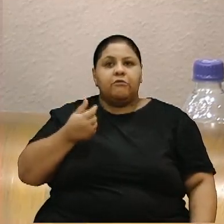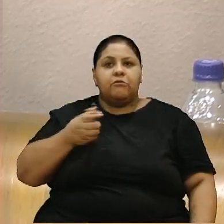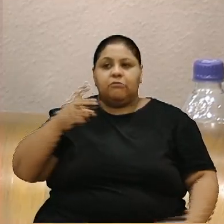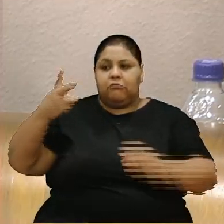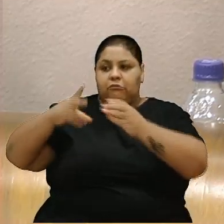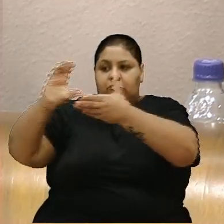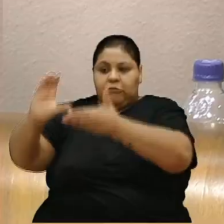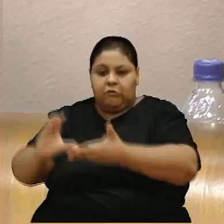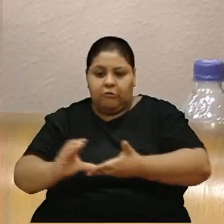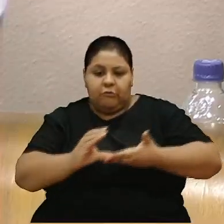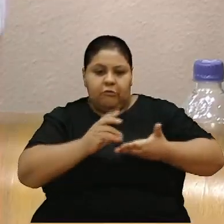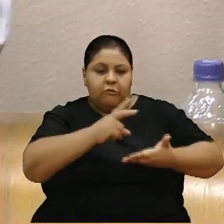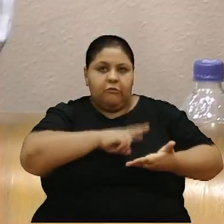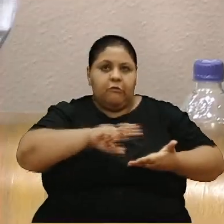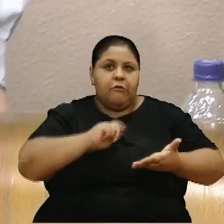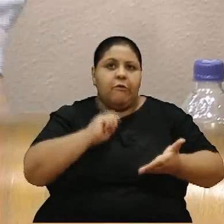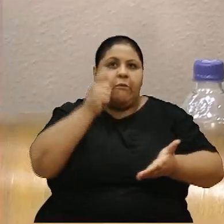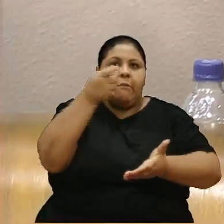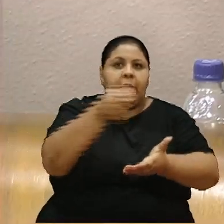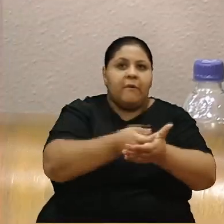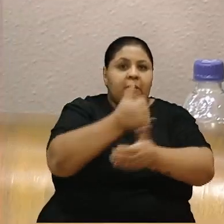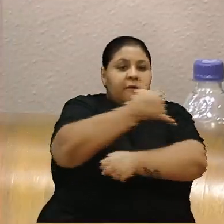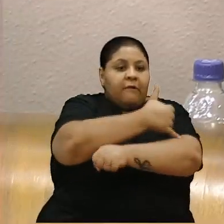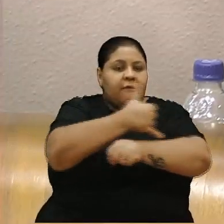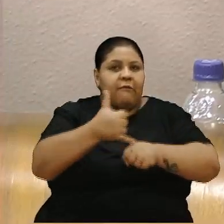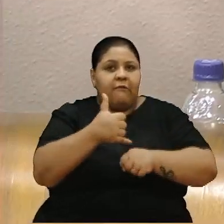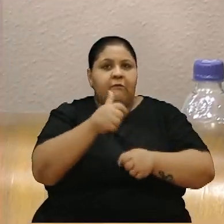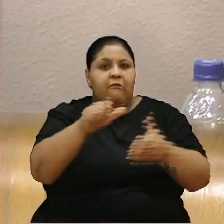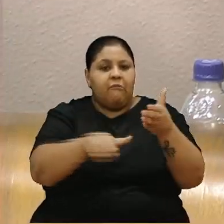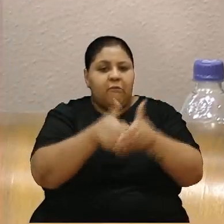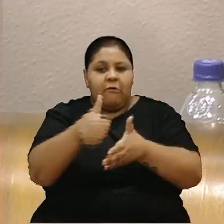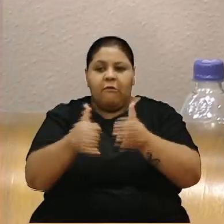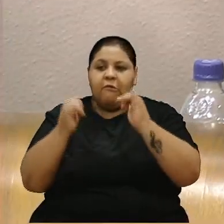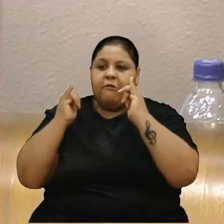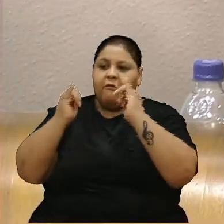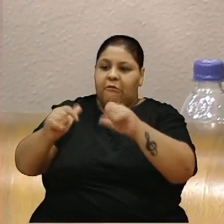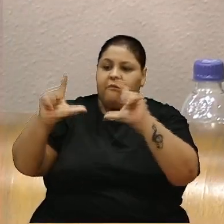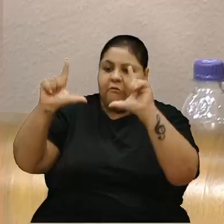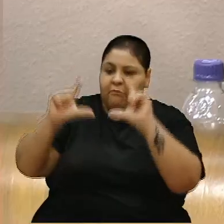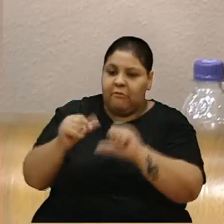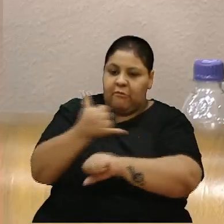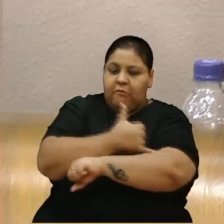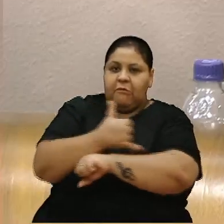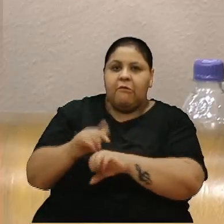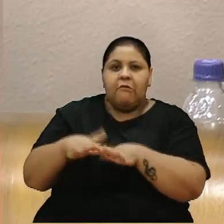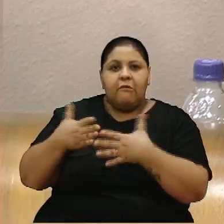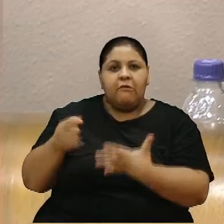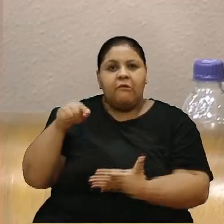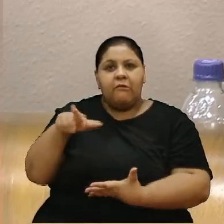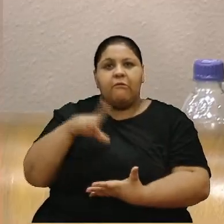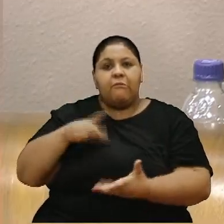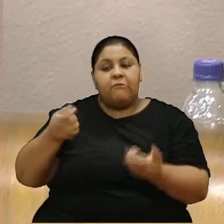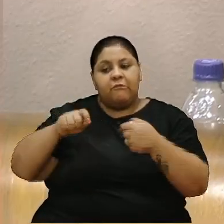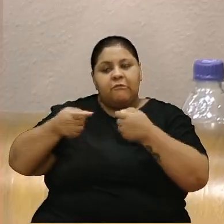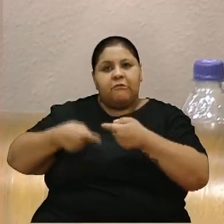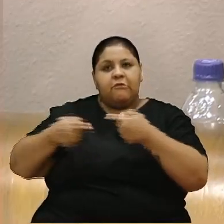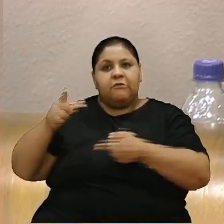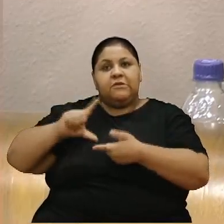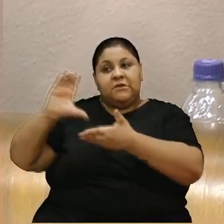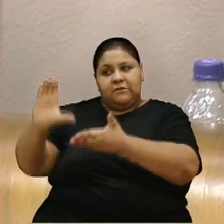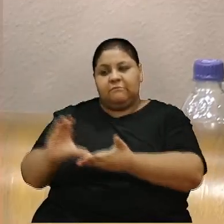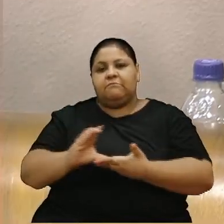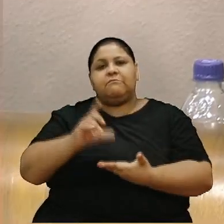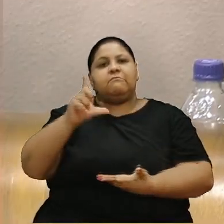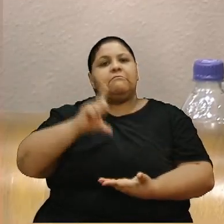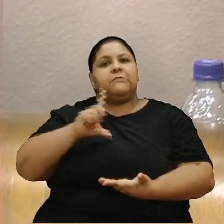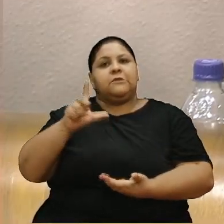sirva para subsidiar a passagem de quem precisa, para qualificar o transporte, para diminuir a passagem. Então, é isso que nós precisamos debater. Se tem subsídio, tem